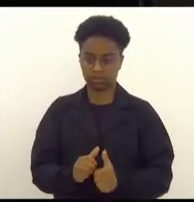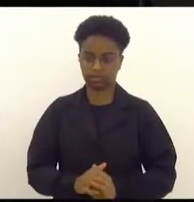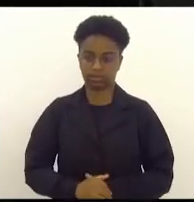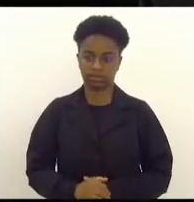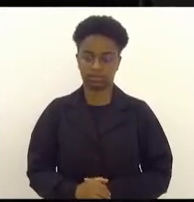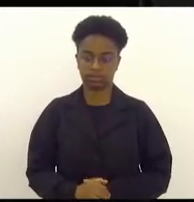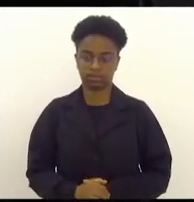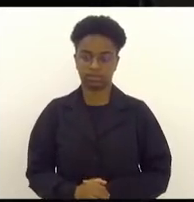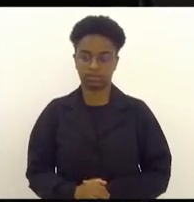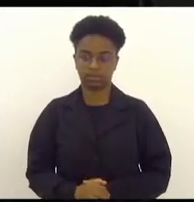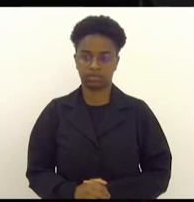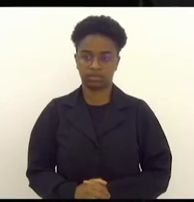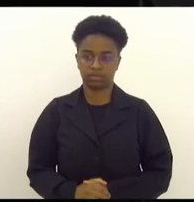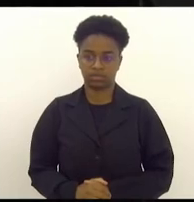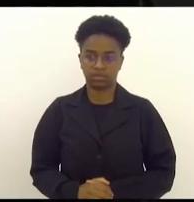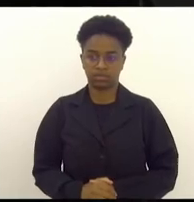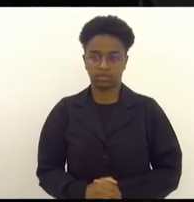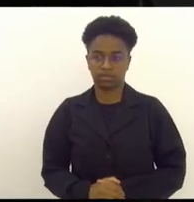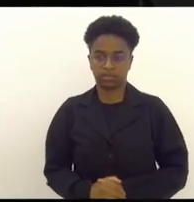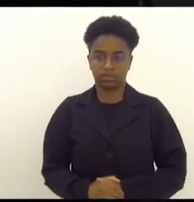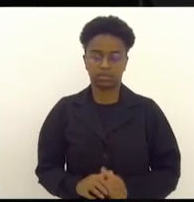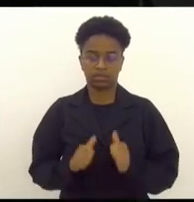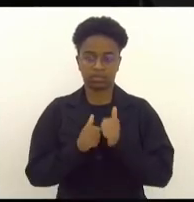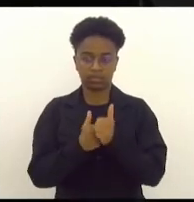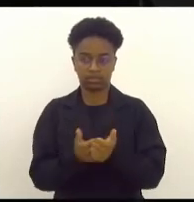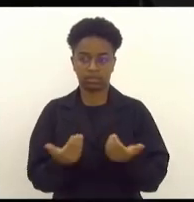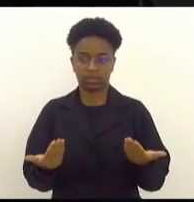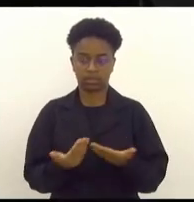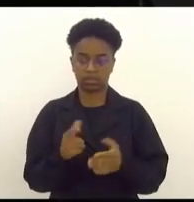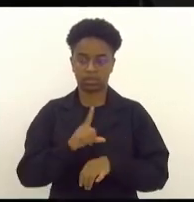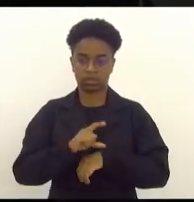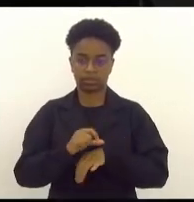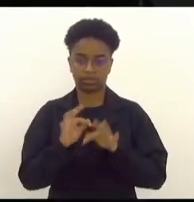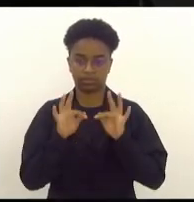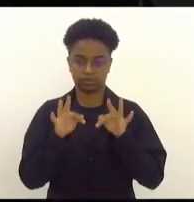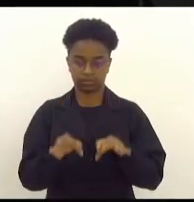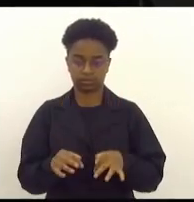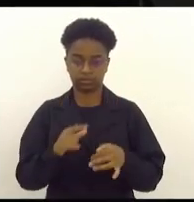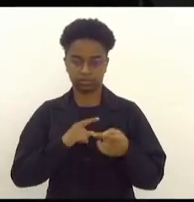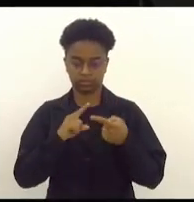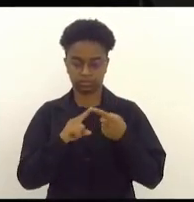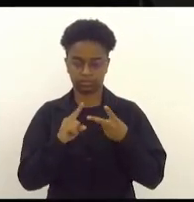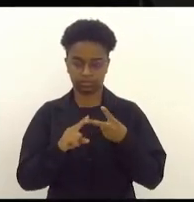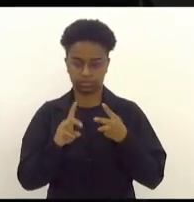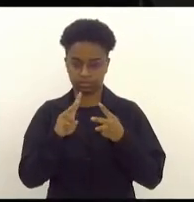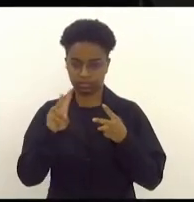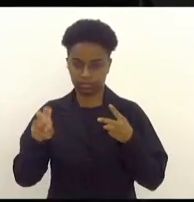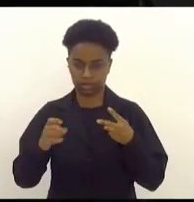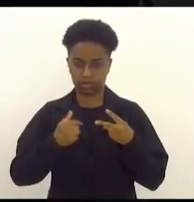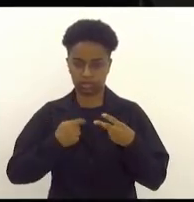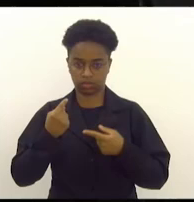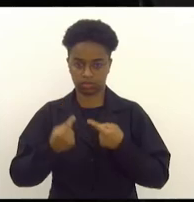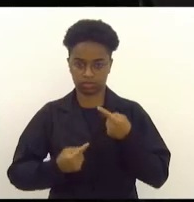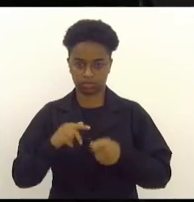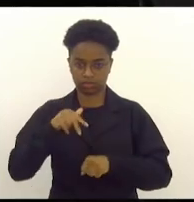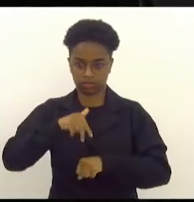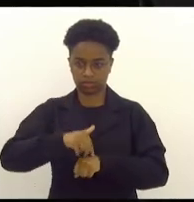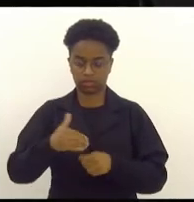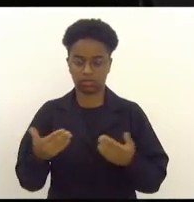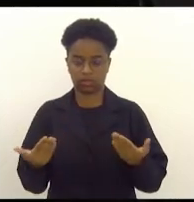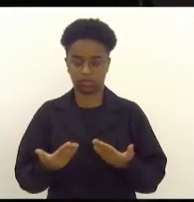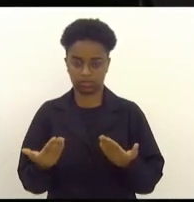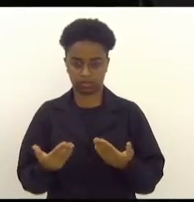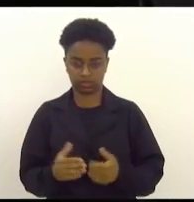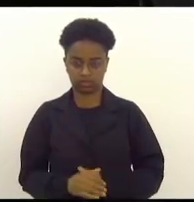essa esse expediente final e dois temas me trazem a esta Tribuna